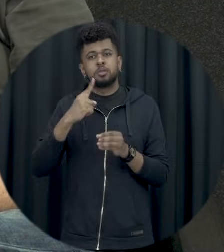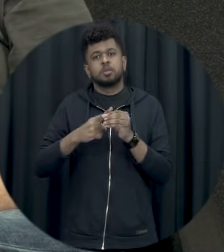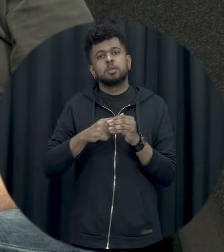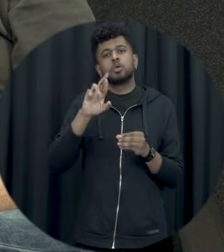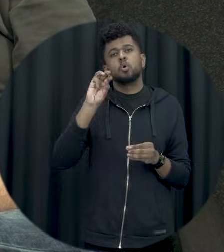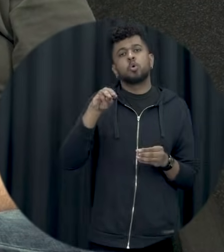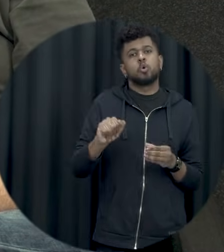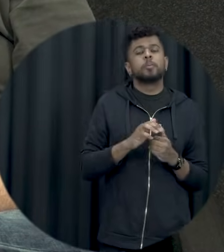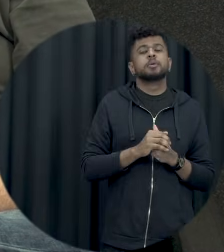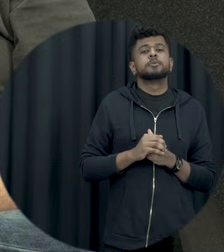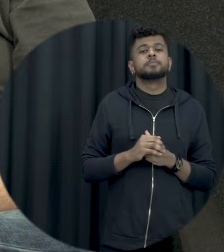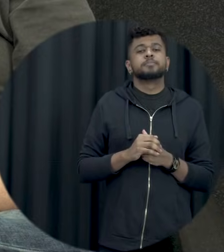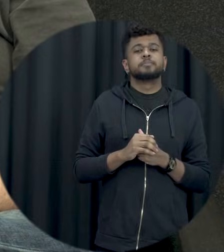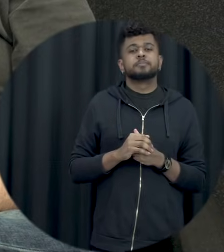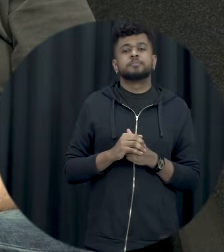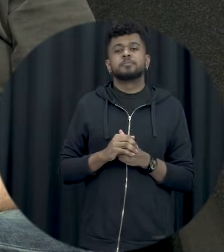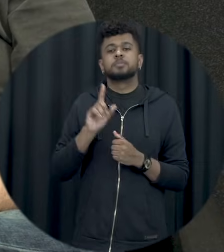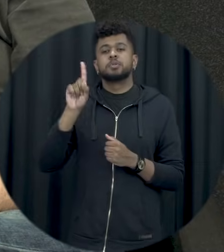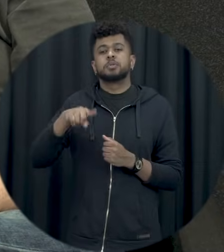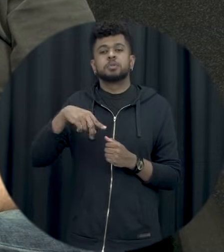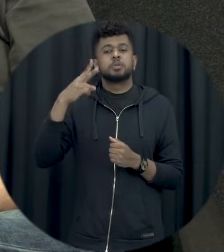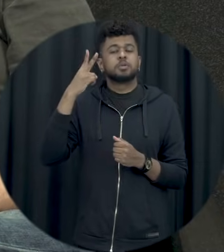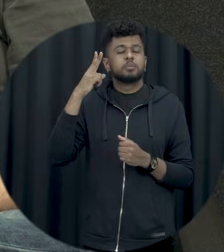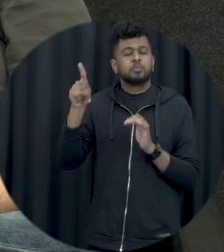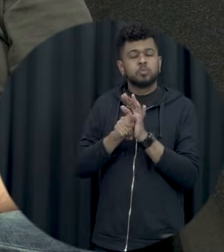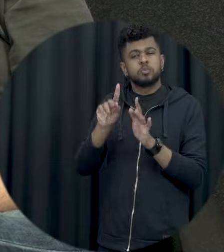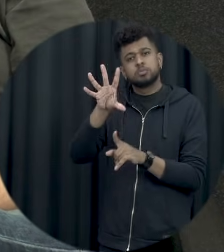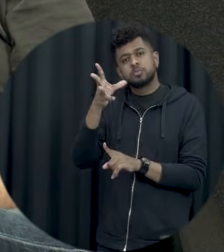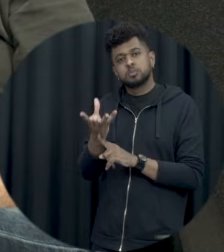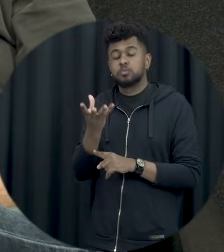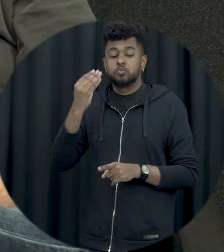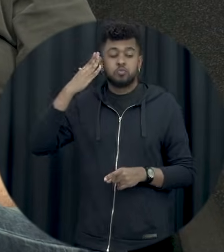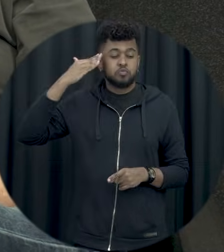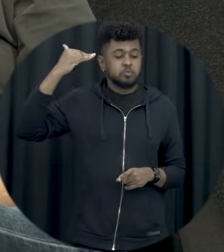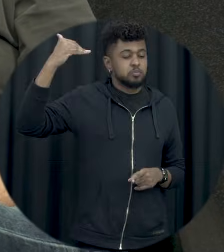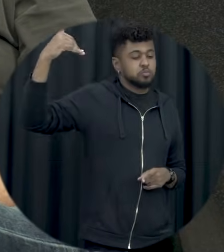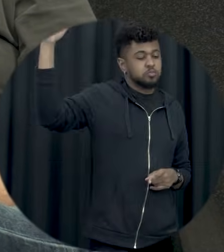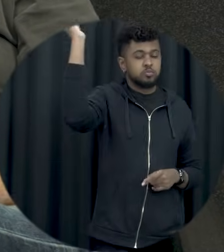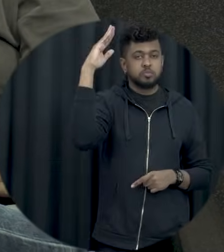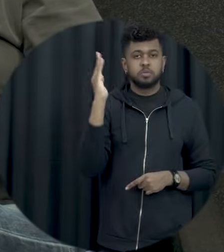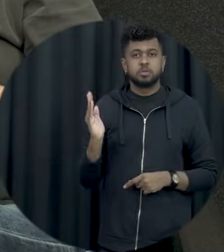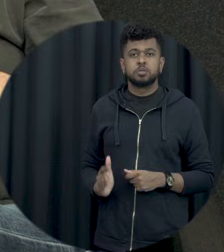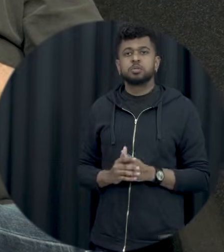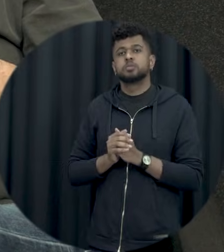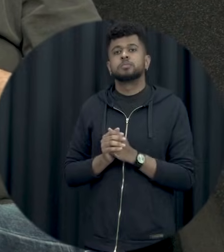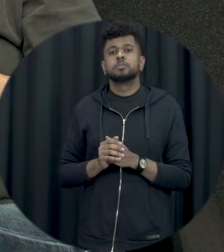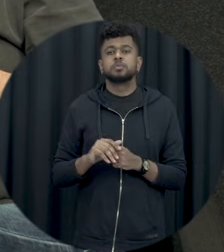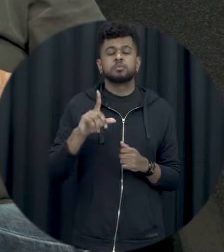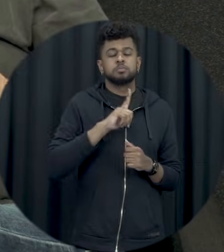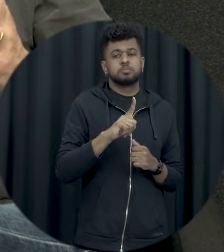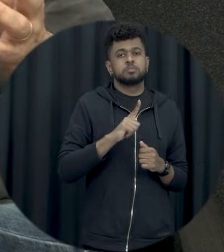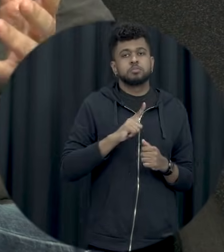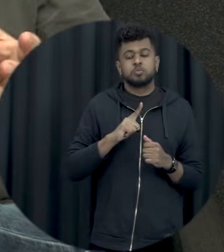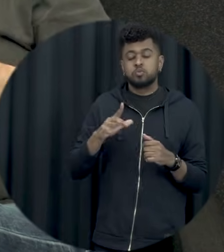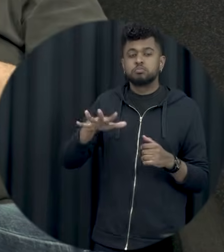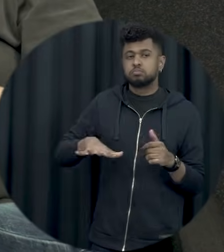conservadora, e que era um historiador da arte, inclusive muito conhecido no Brasil também, o Giulio Carlo Argano. Então tinha um clima